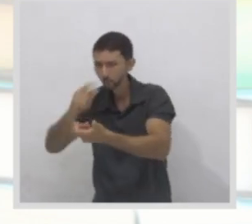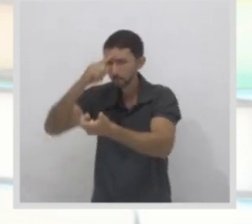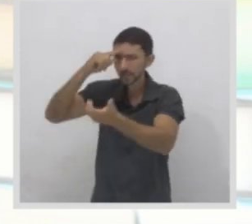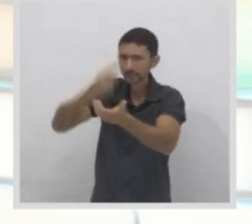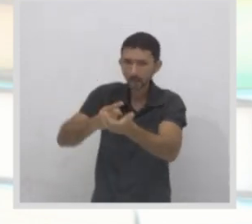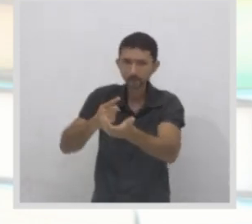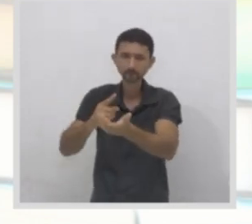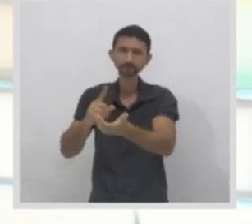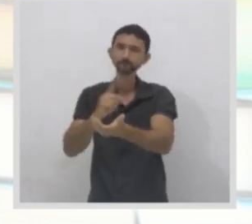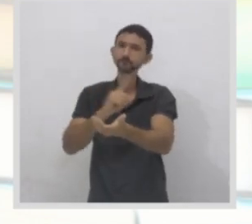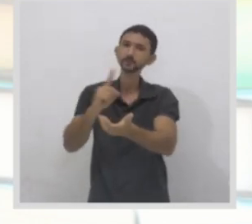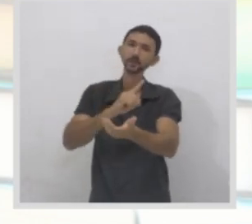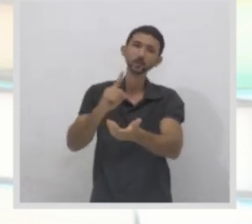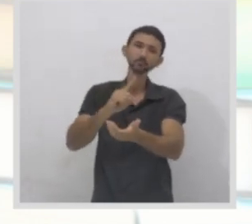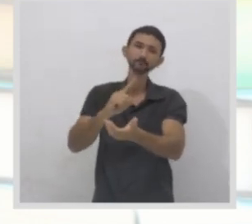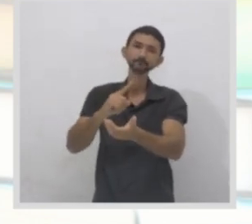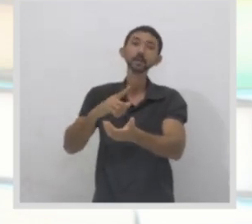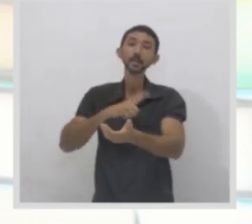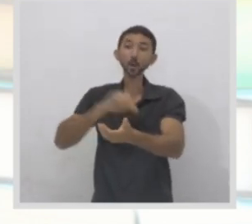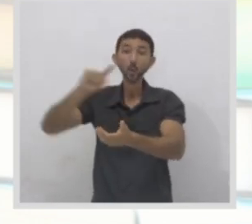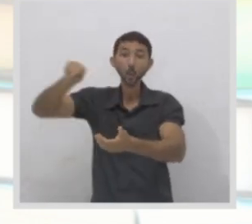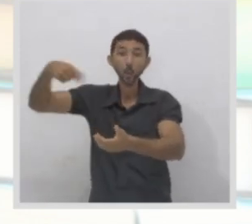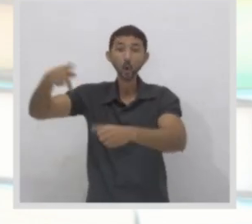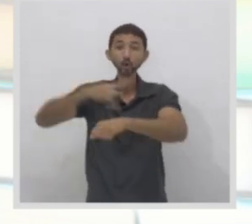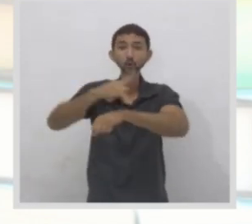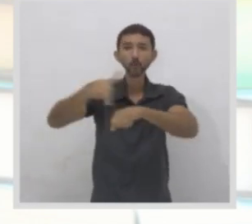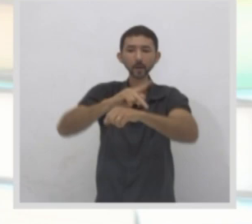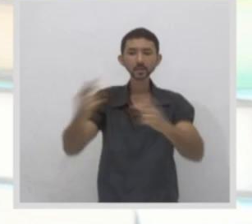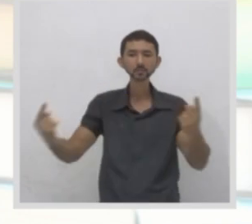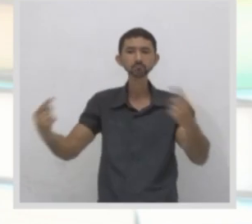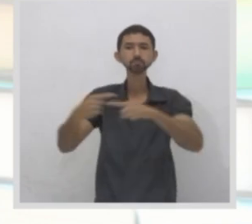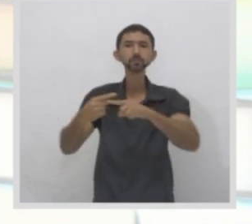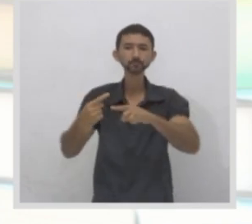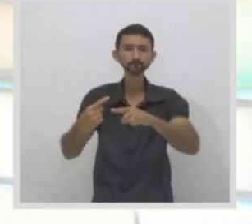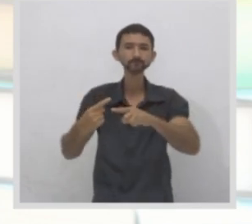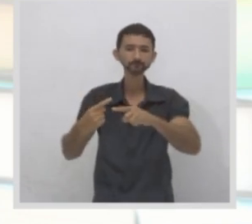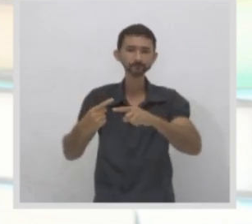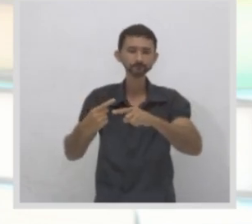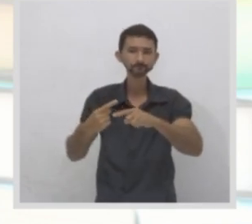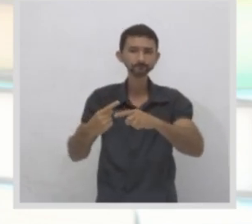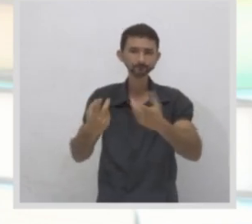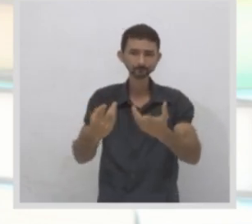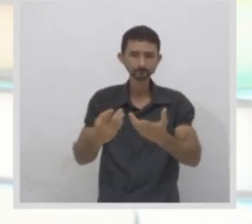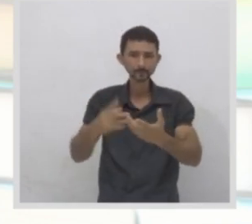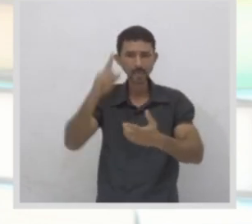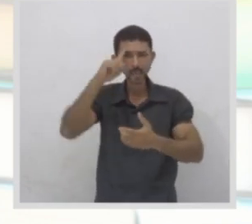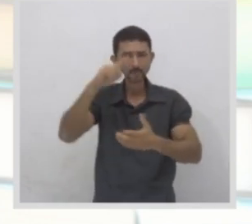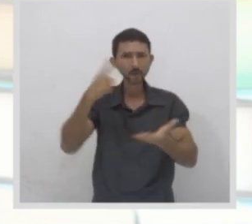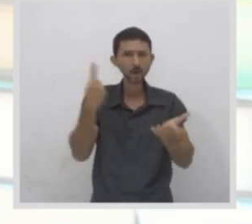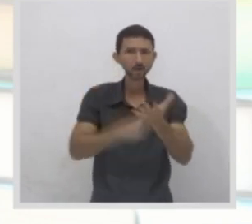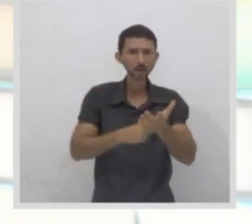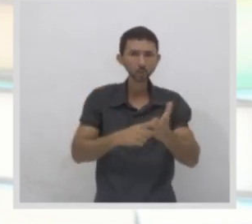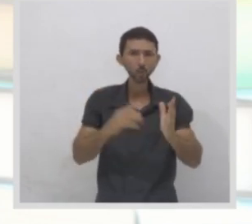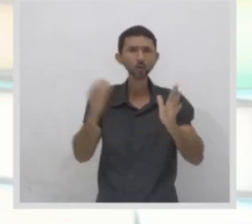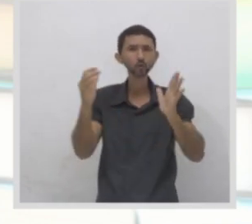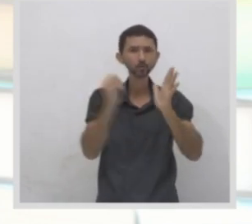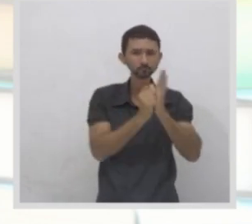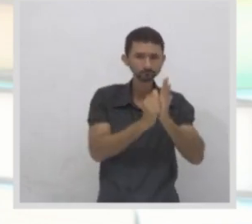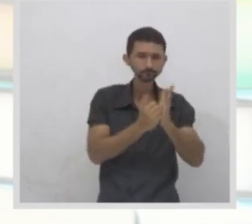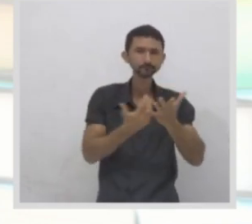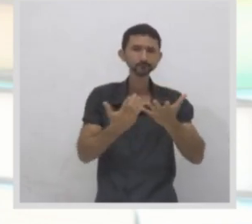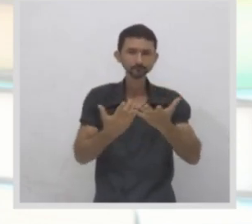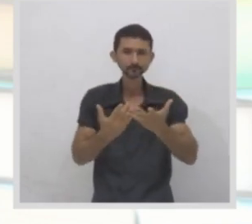né? Tinha alguns rivais, né? E vocês lembram que eu falei do pacto colonial, onde